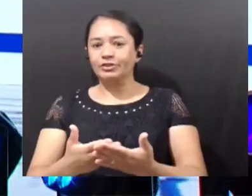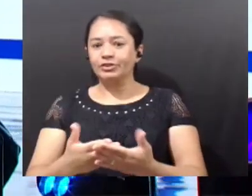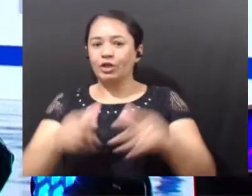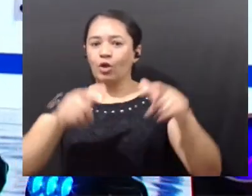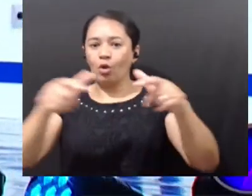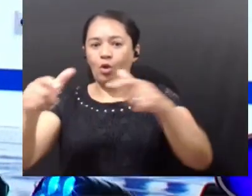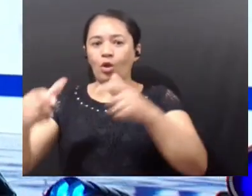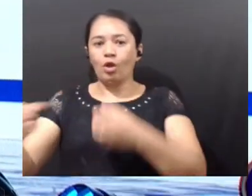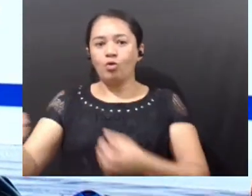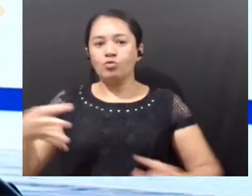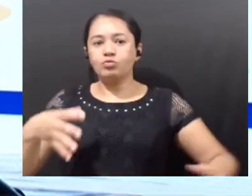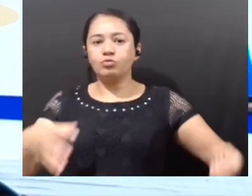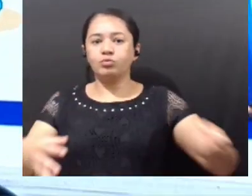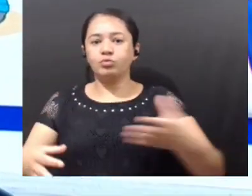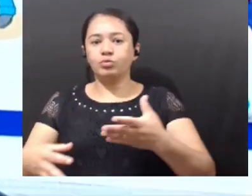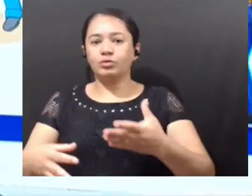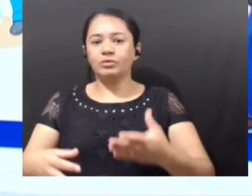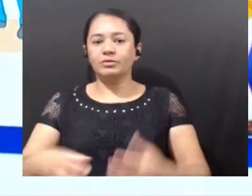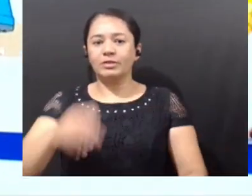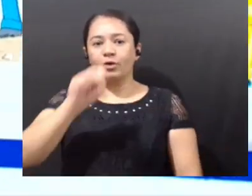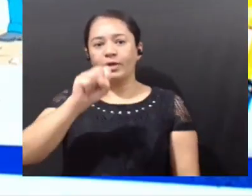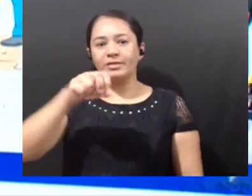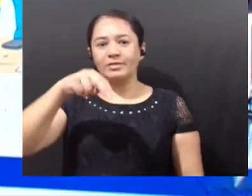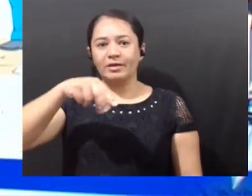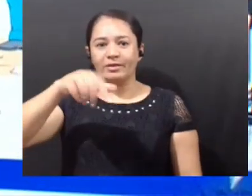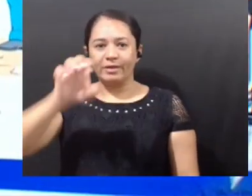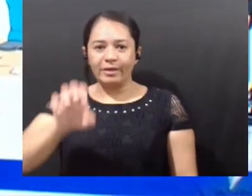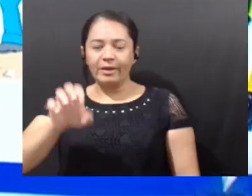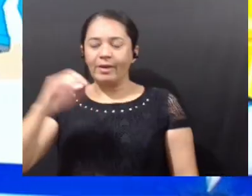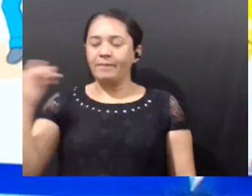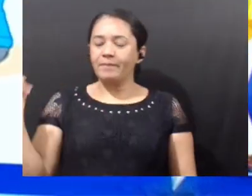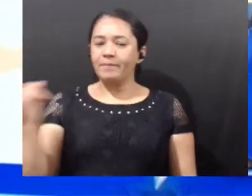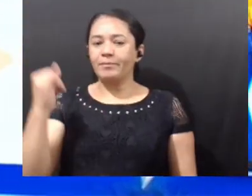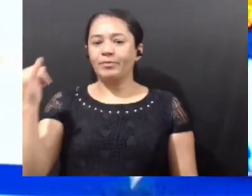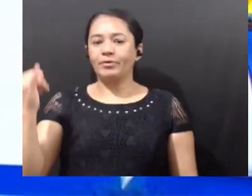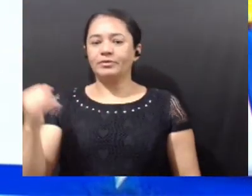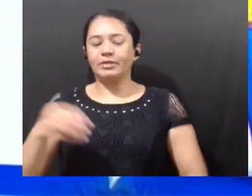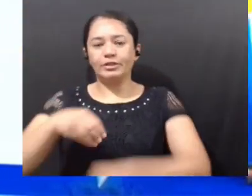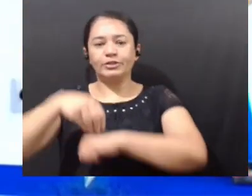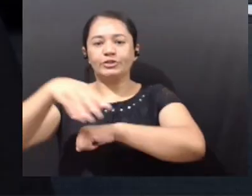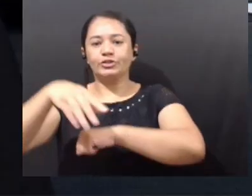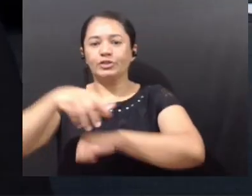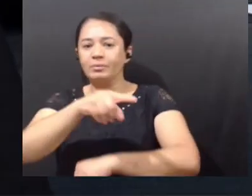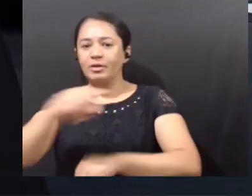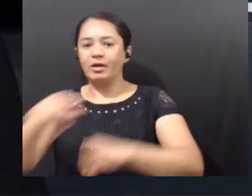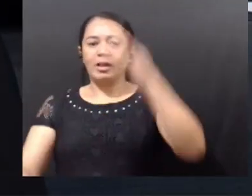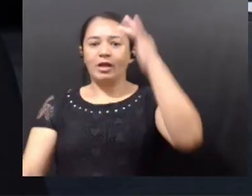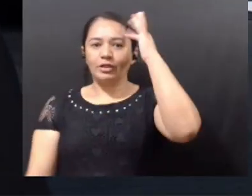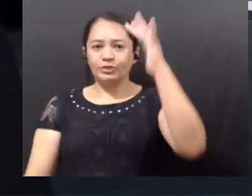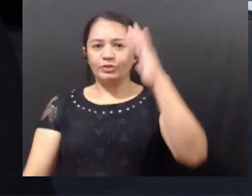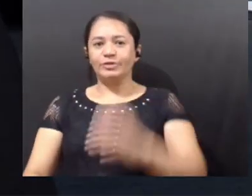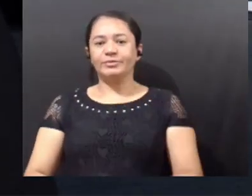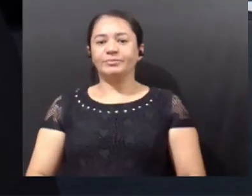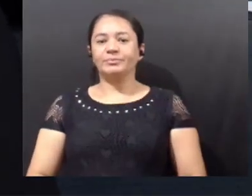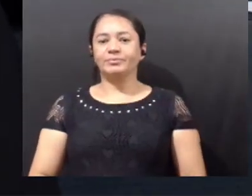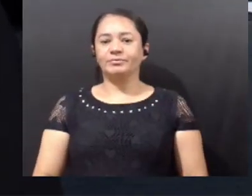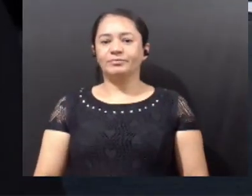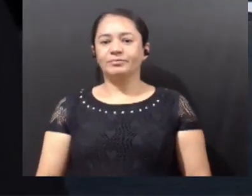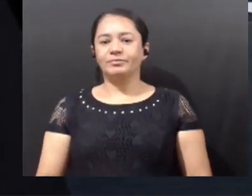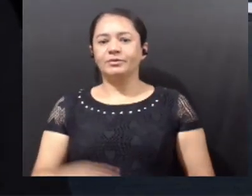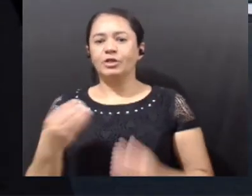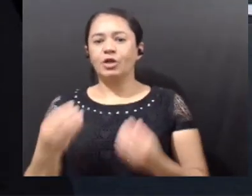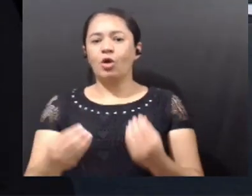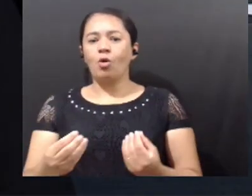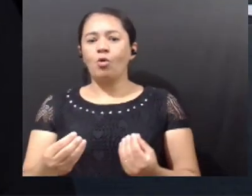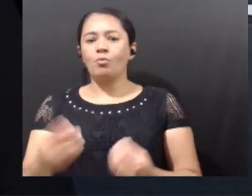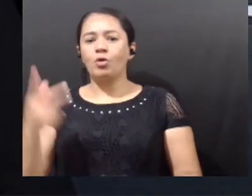como o do SNE é essencial e dá dicas para quem sonha empreender. Como que é trazer essa sua experiência e a